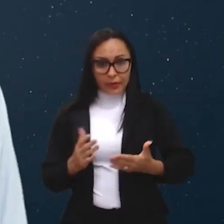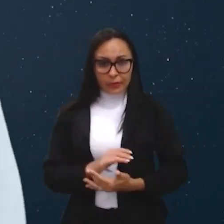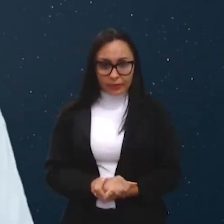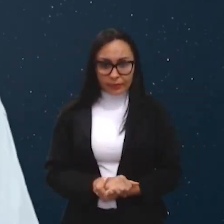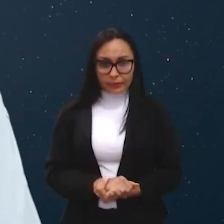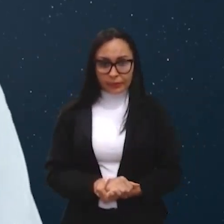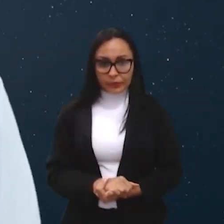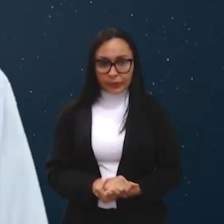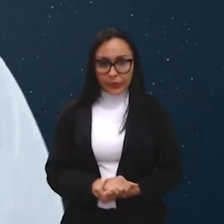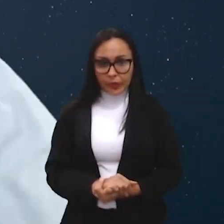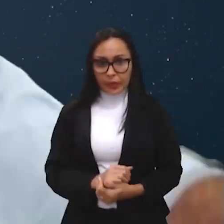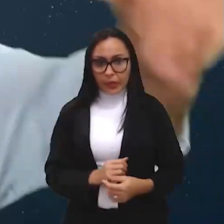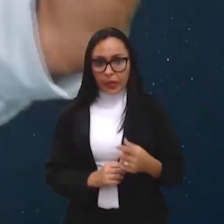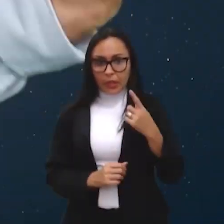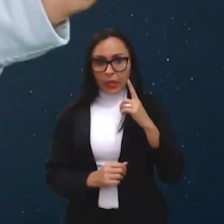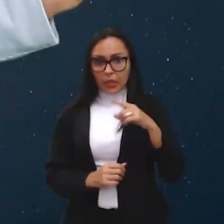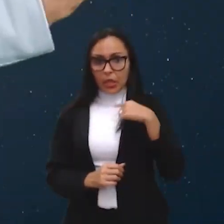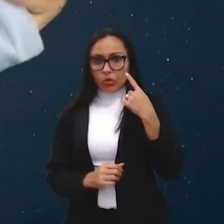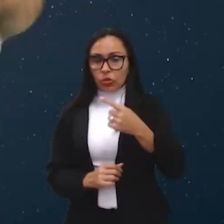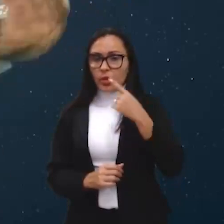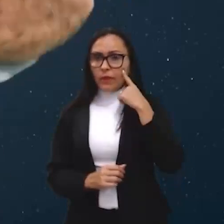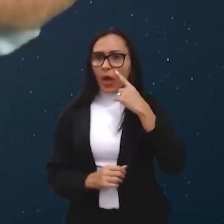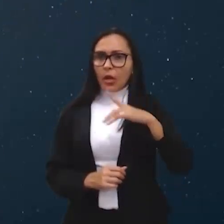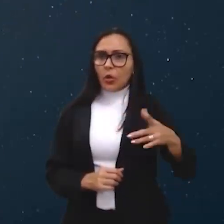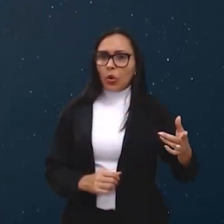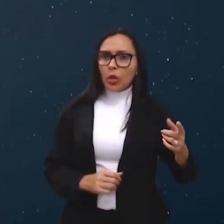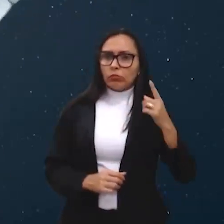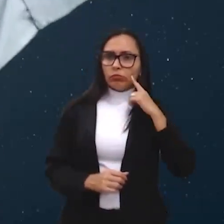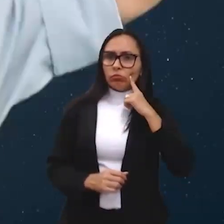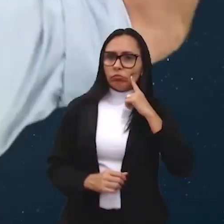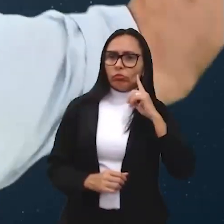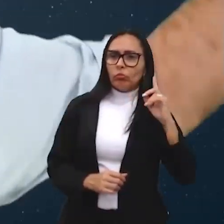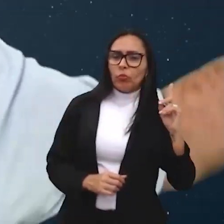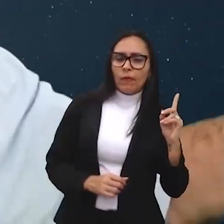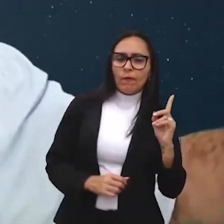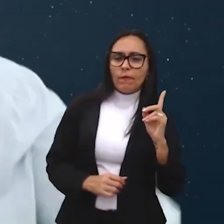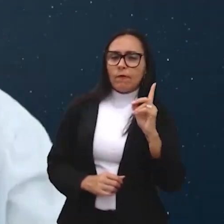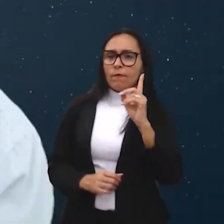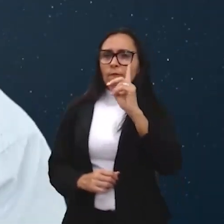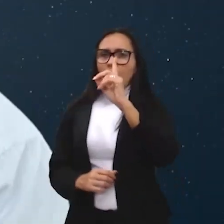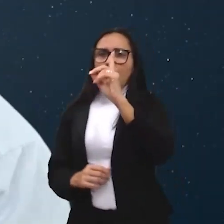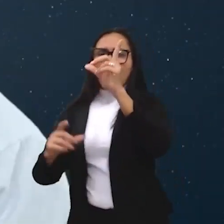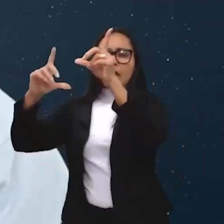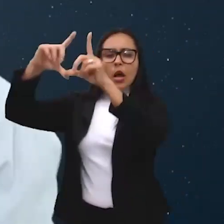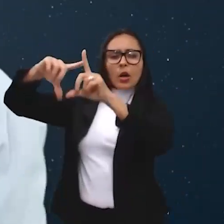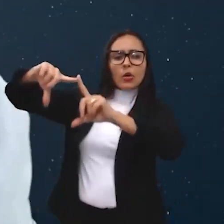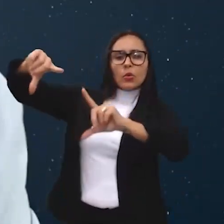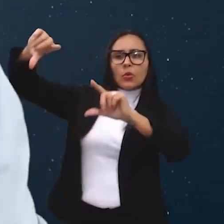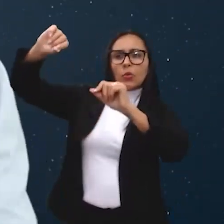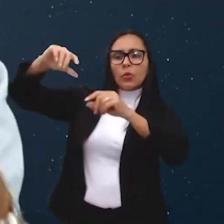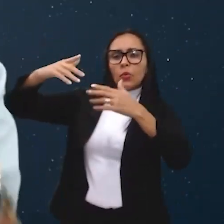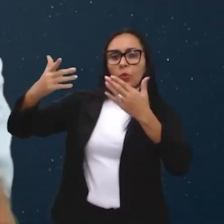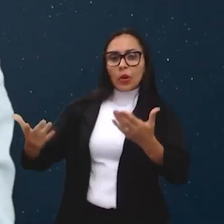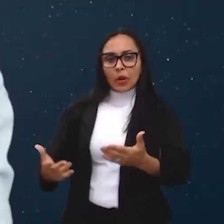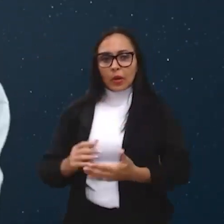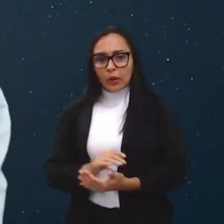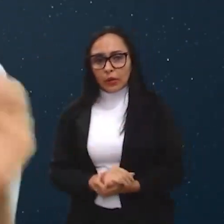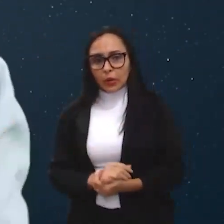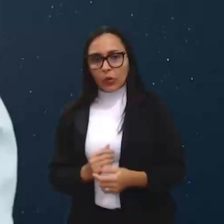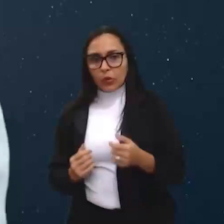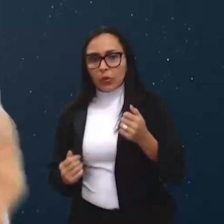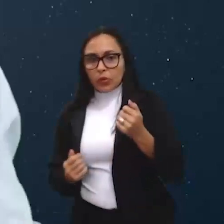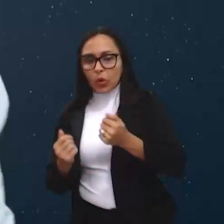Que a gente vai voar, a gente vai à Lua, o homem vai sair daqui e vai até a Lua, vai até Marte, controlando uma nave